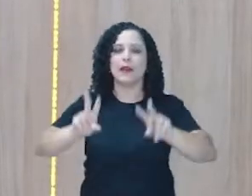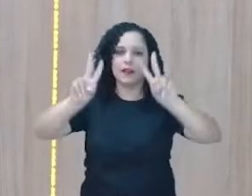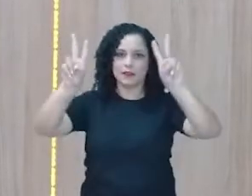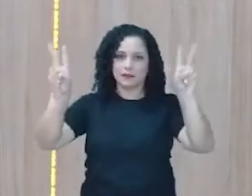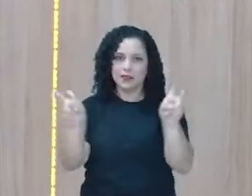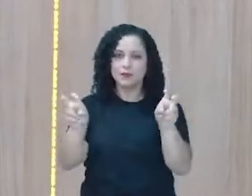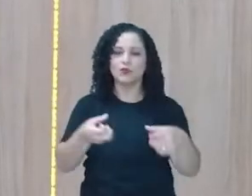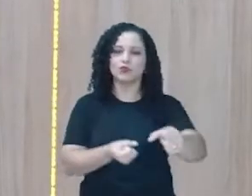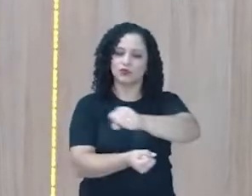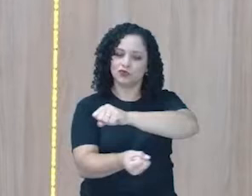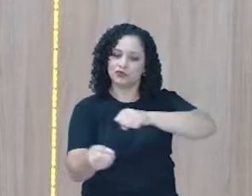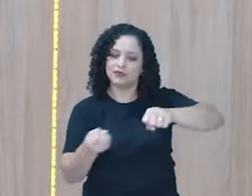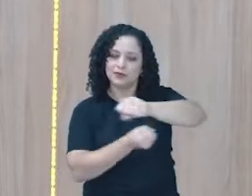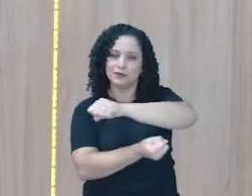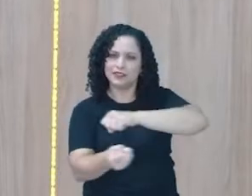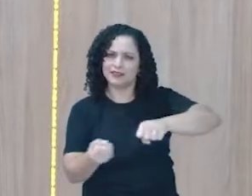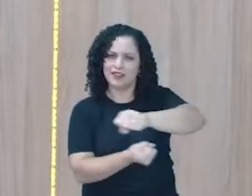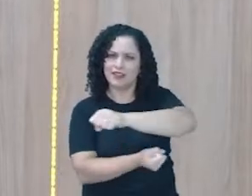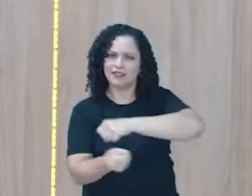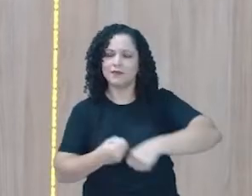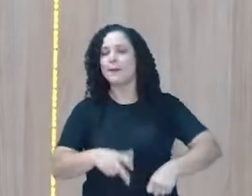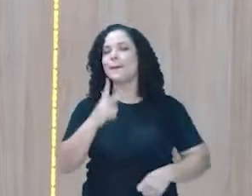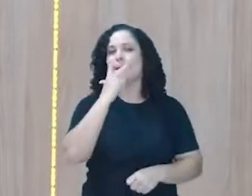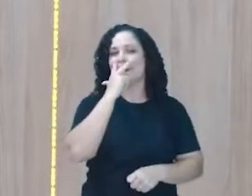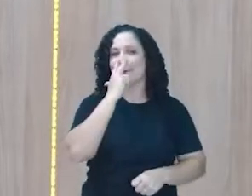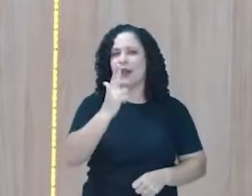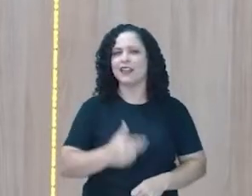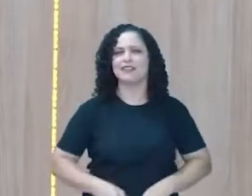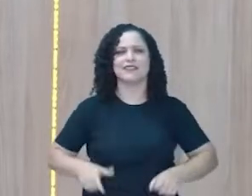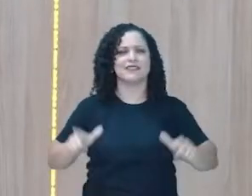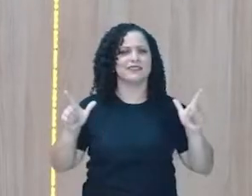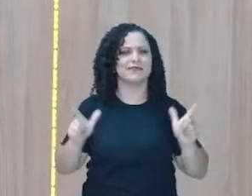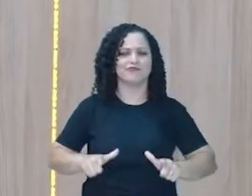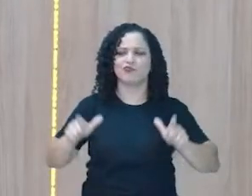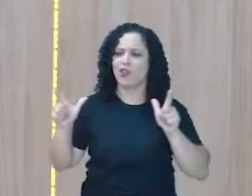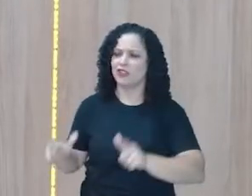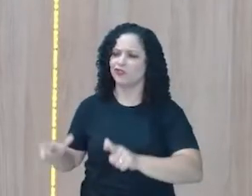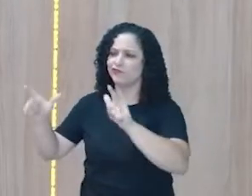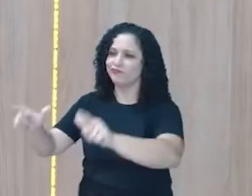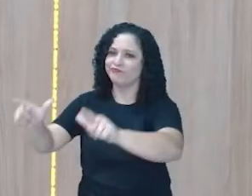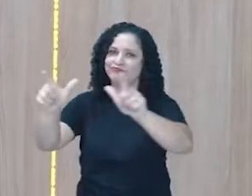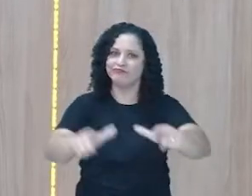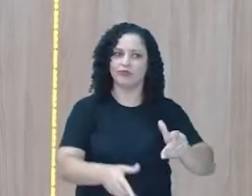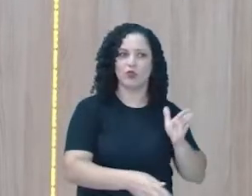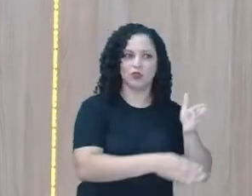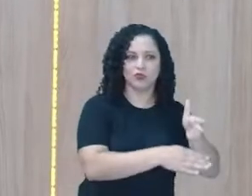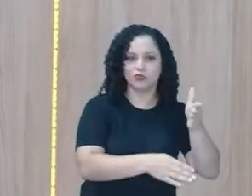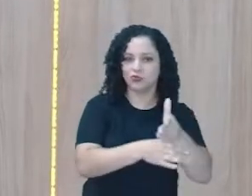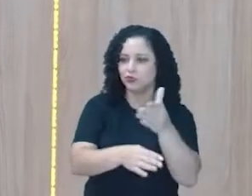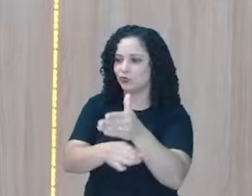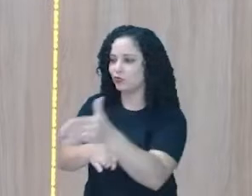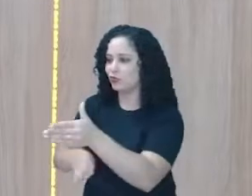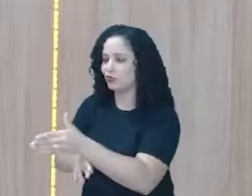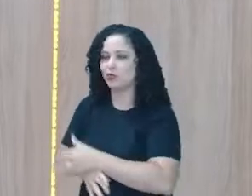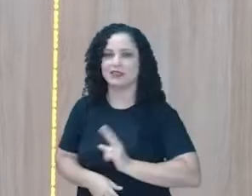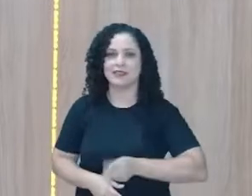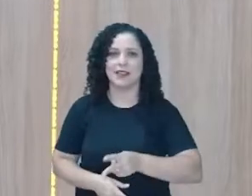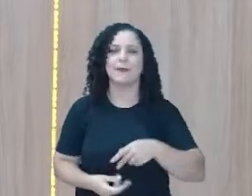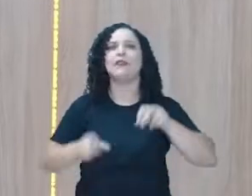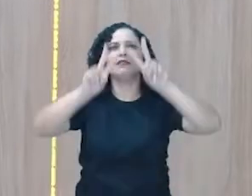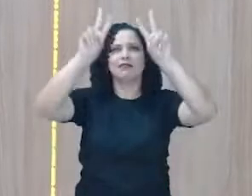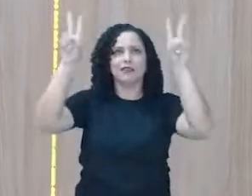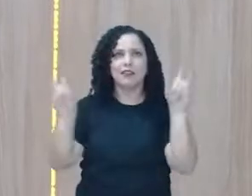palavra sustentabilidade parece estar em todos os lugares, não é mesmo? A gente o tempo todo está falando aí